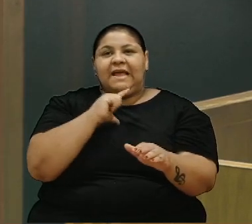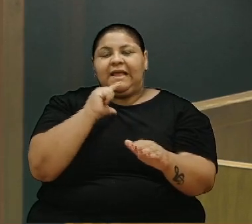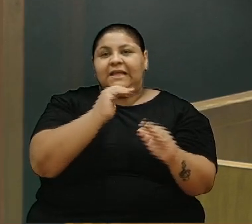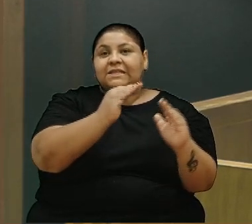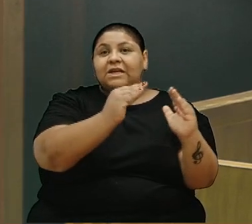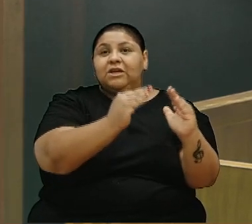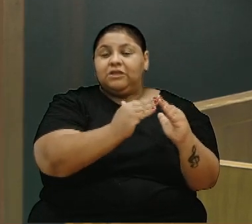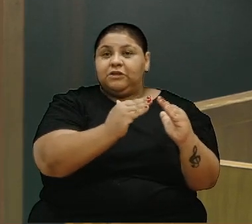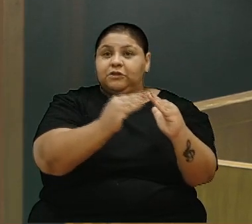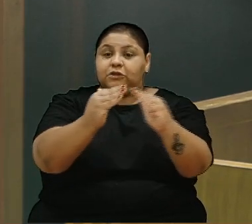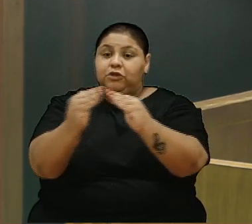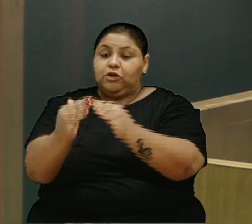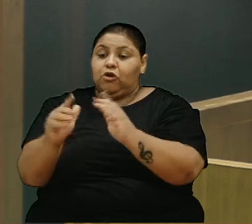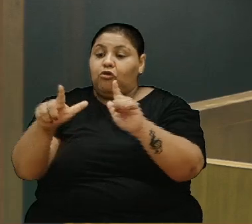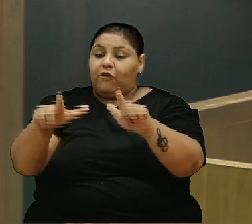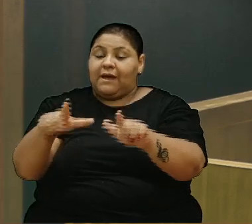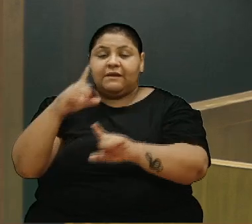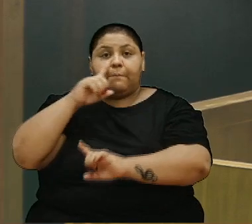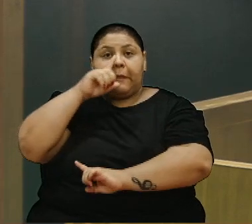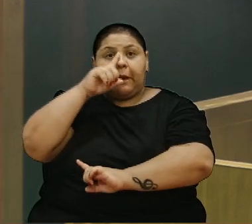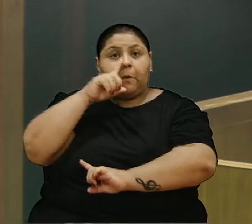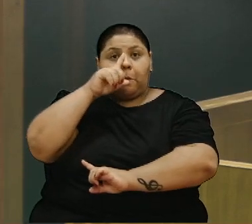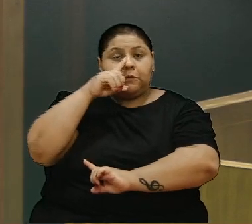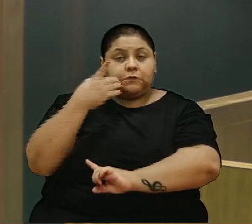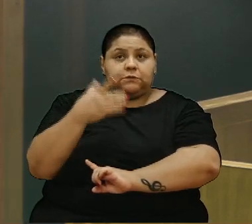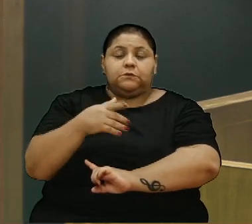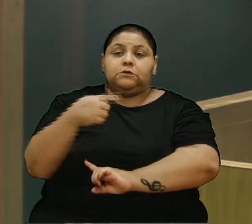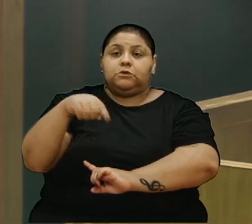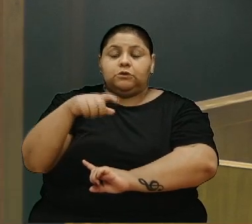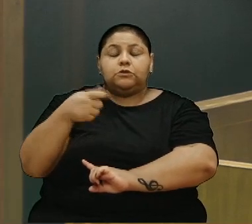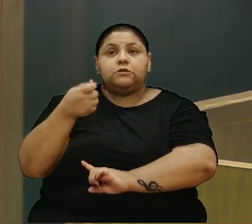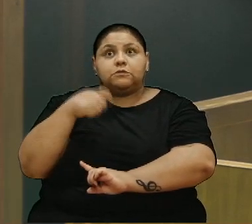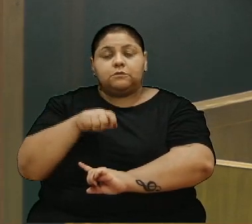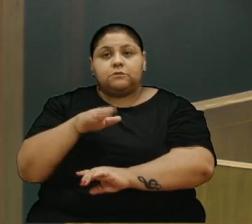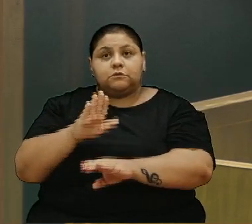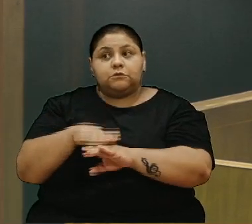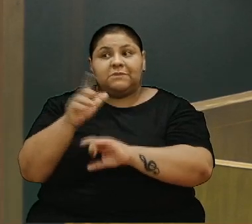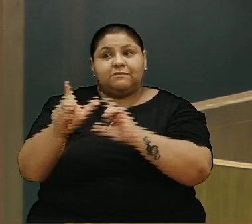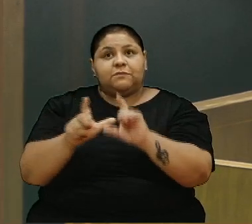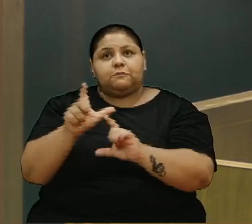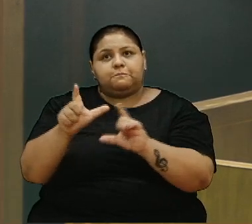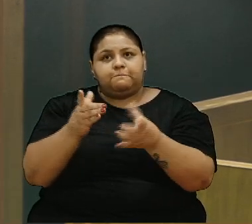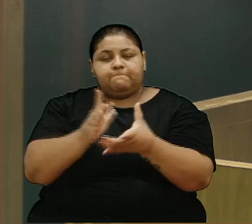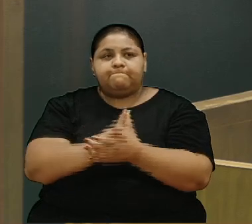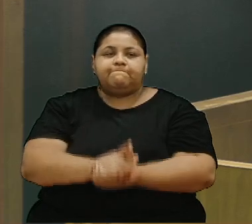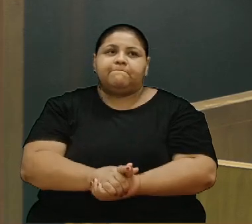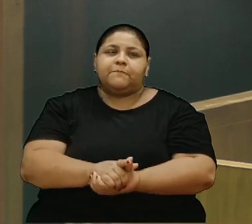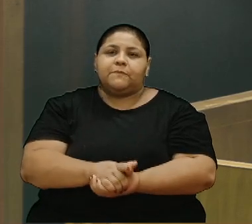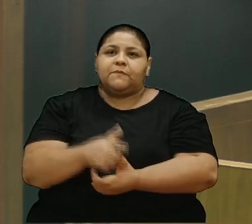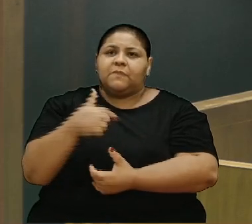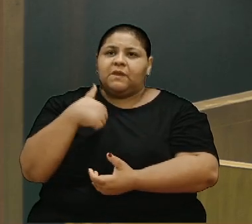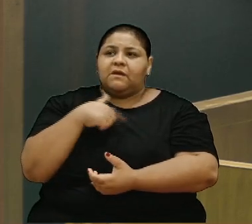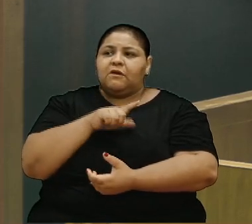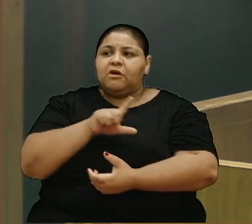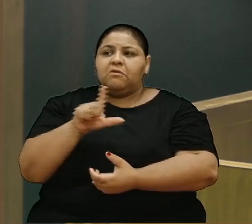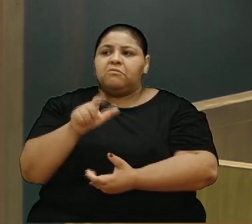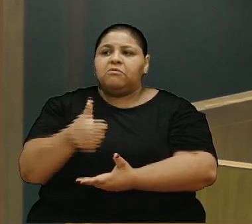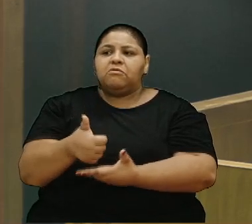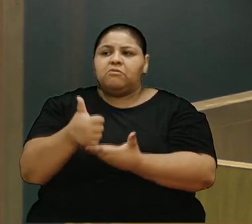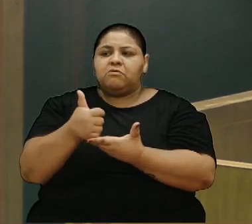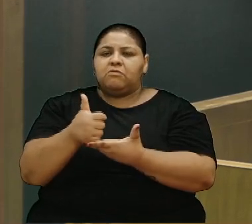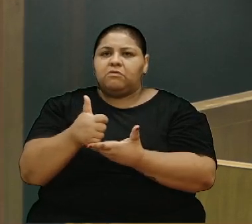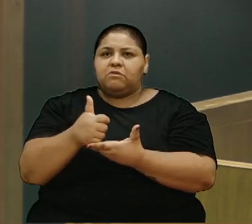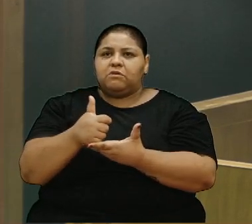que estão em locais de risco. Nós precisamos de mais pessoas. Eu não sou favorável